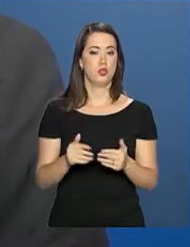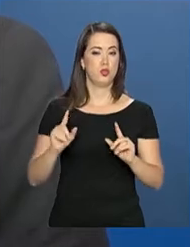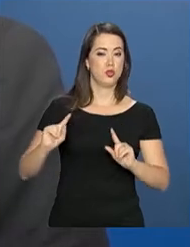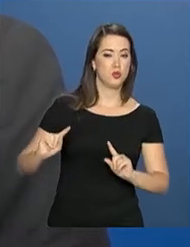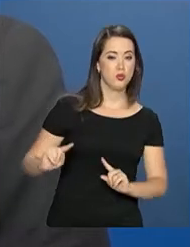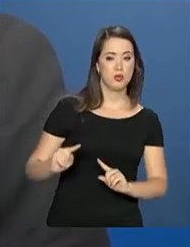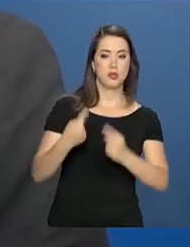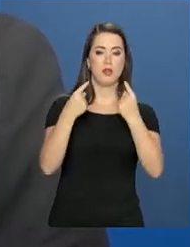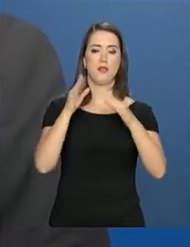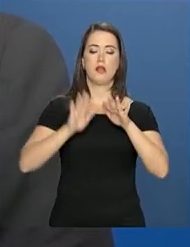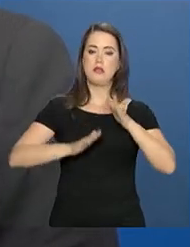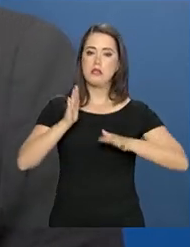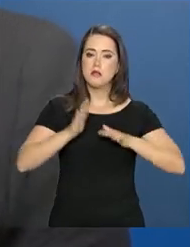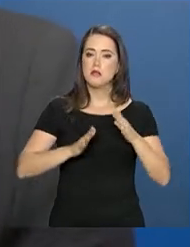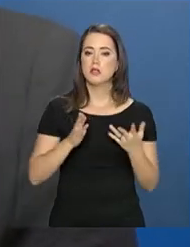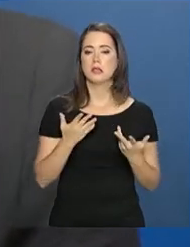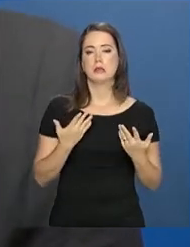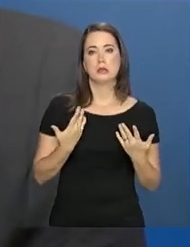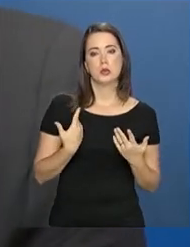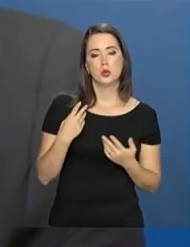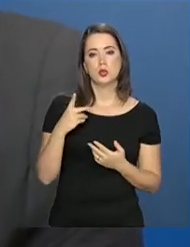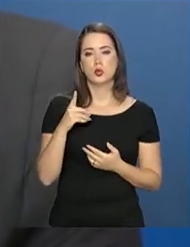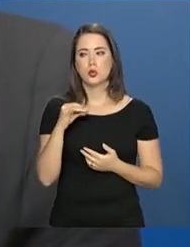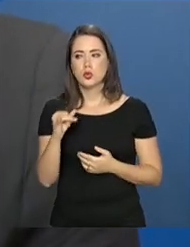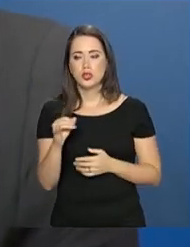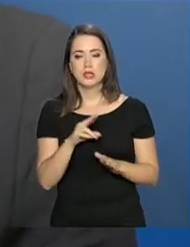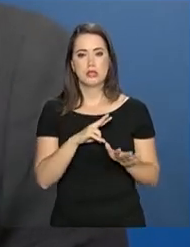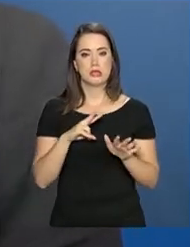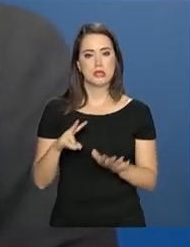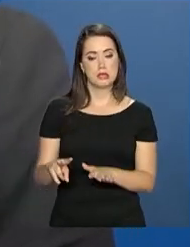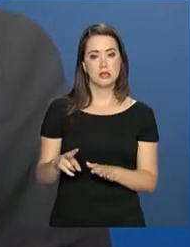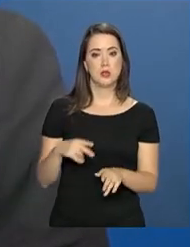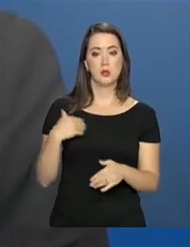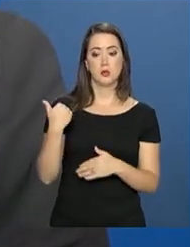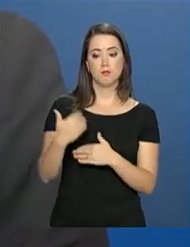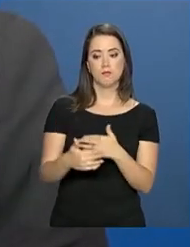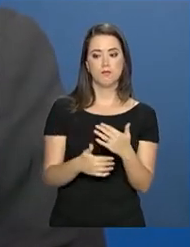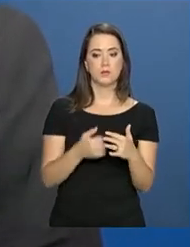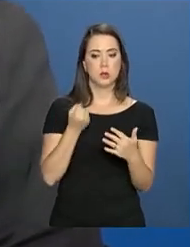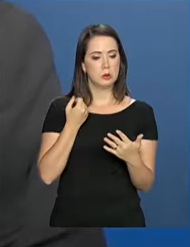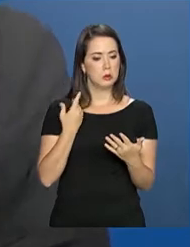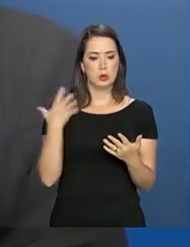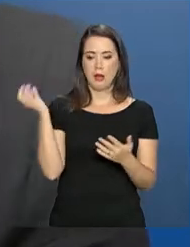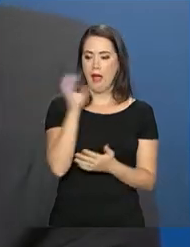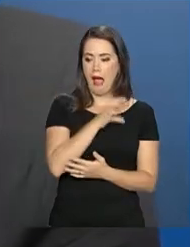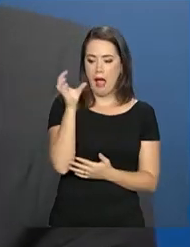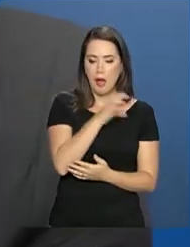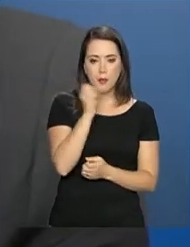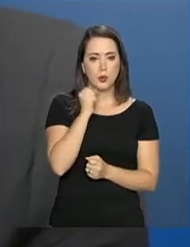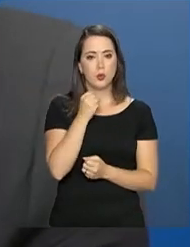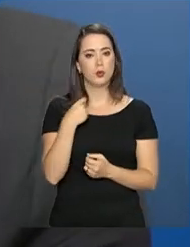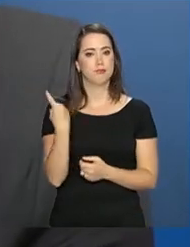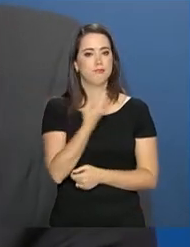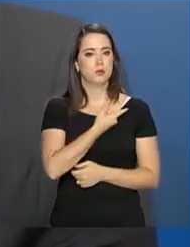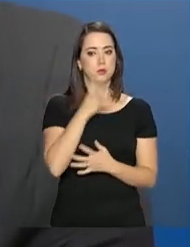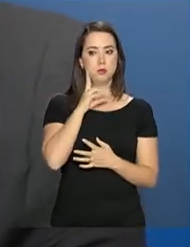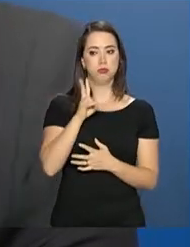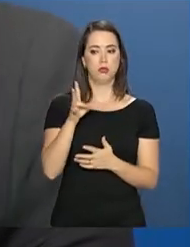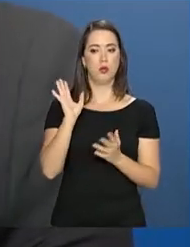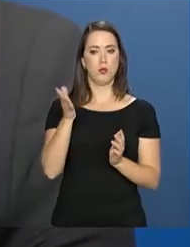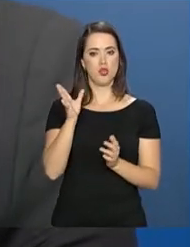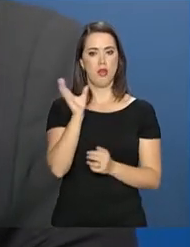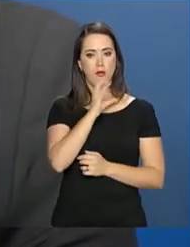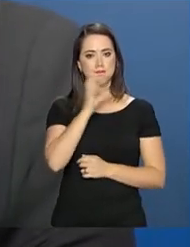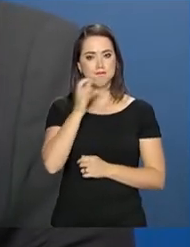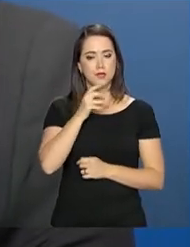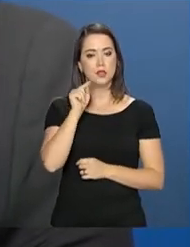às vezes parece que os dias há semanas escorrem pelos pelos dedos de cada um de nós na vontade